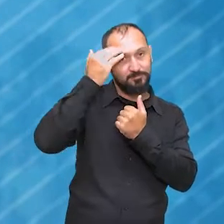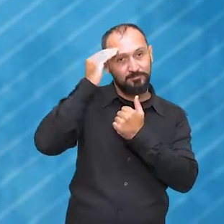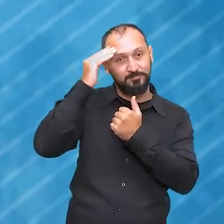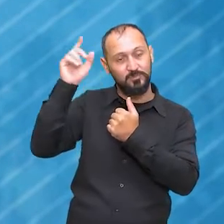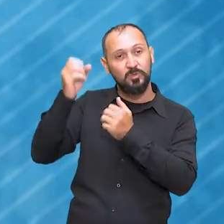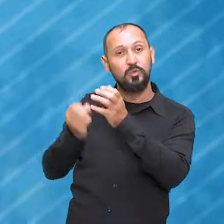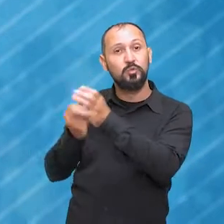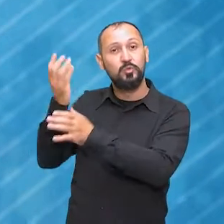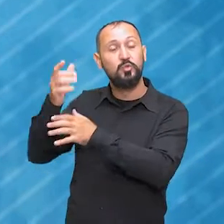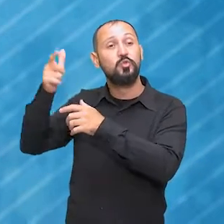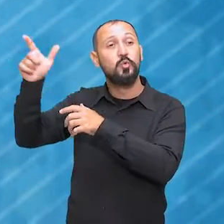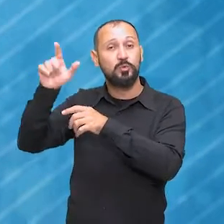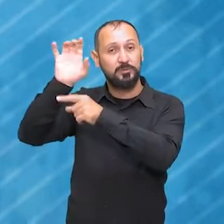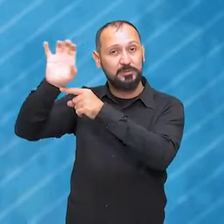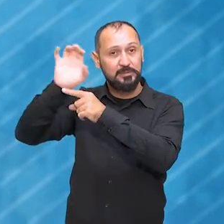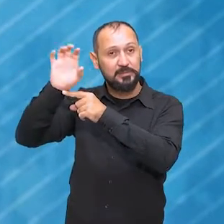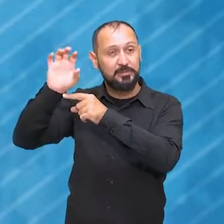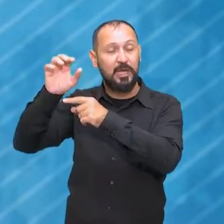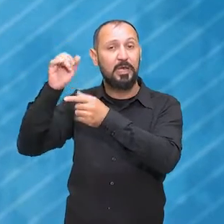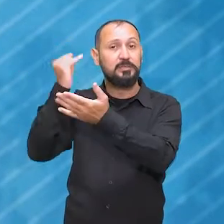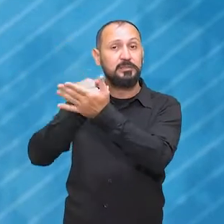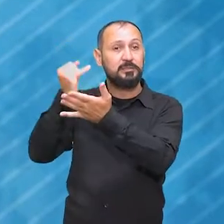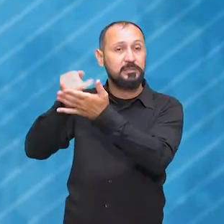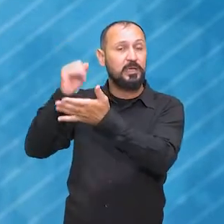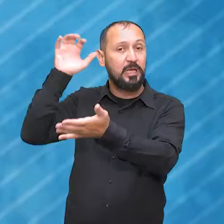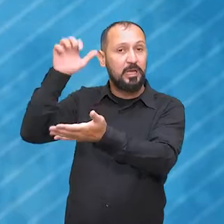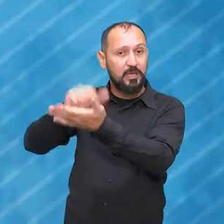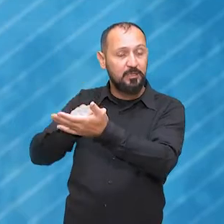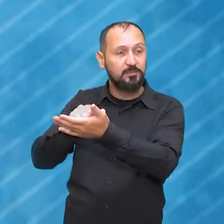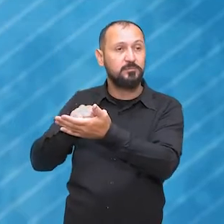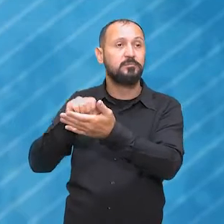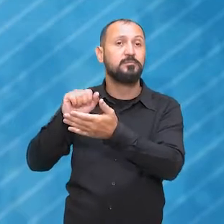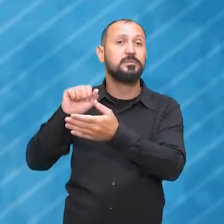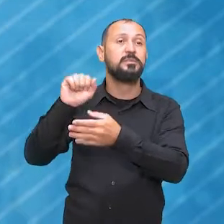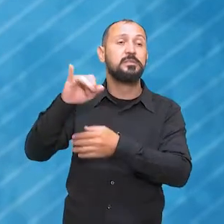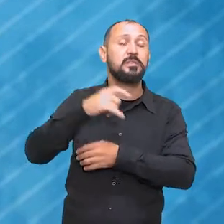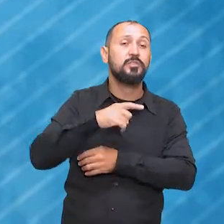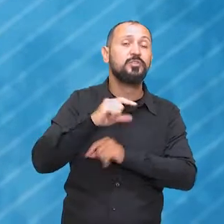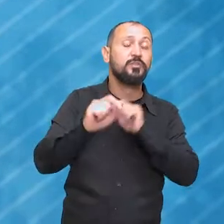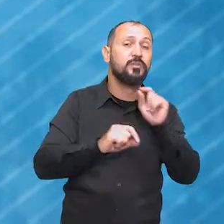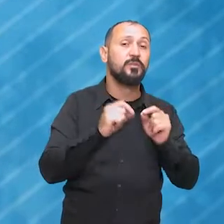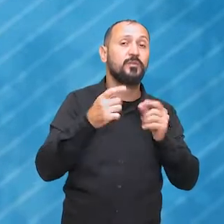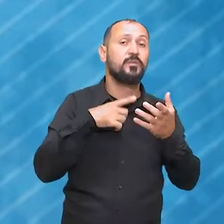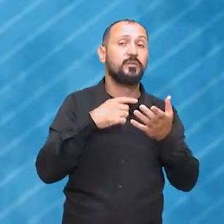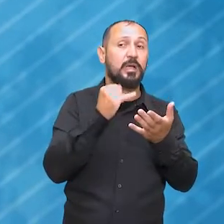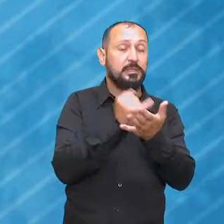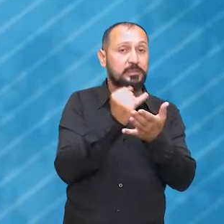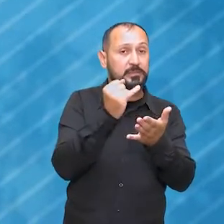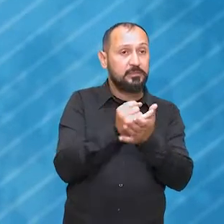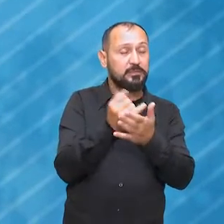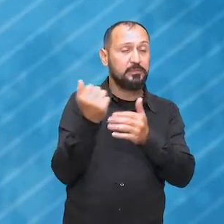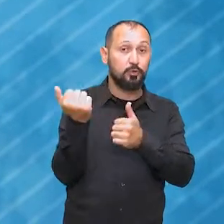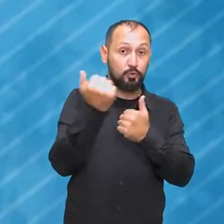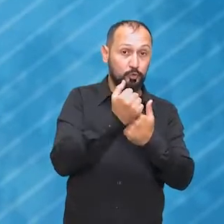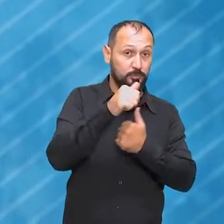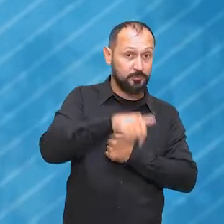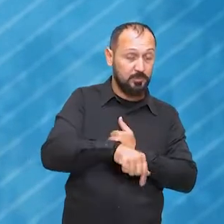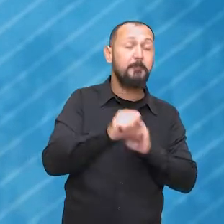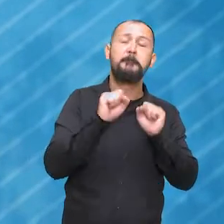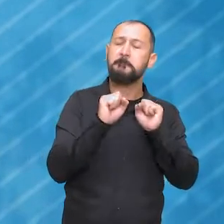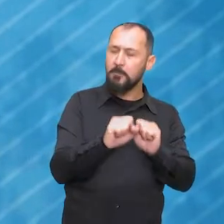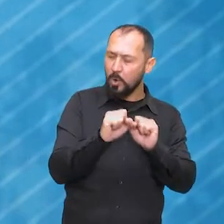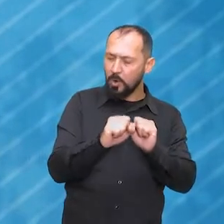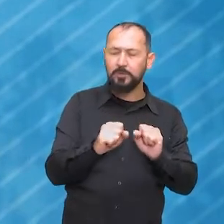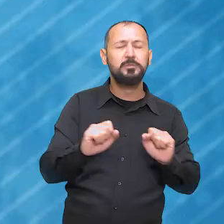pode ser proveniente de outra unidade da federação, inscrito em outra seccional, desde que ele tenha essa inscrição suplementar